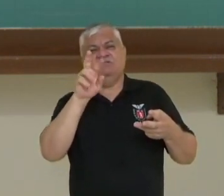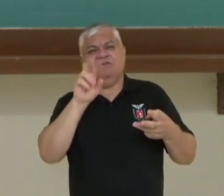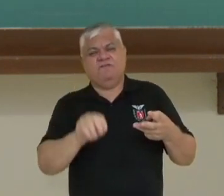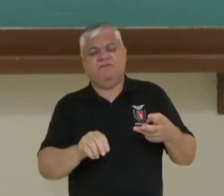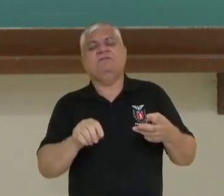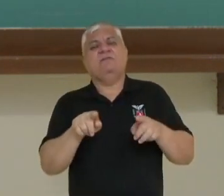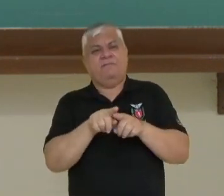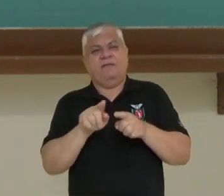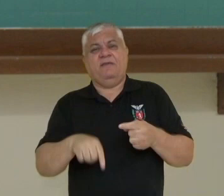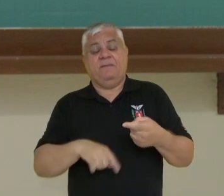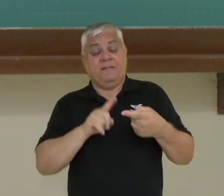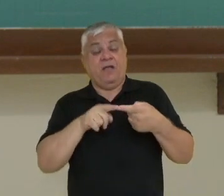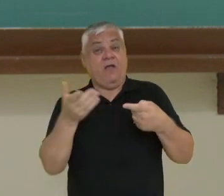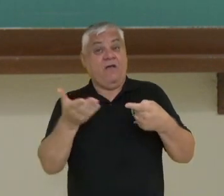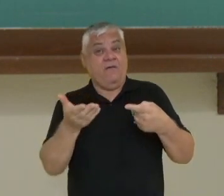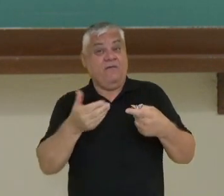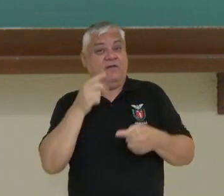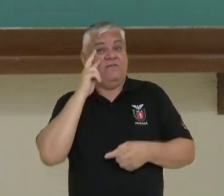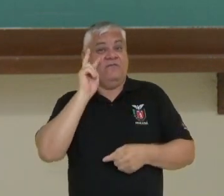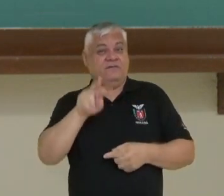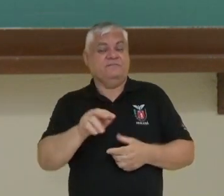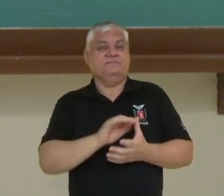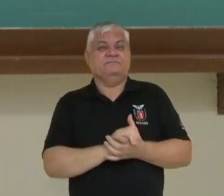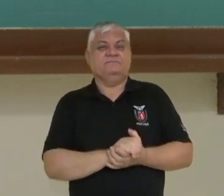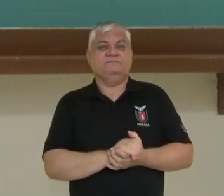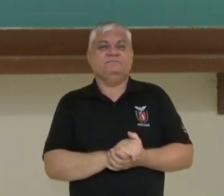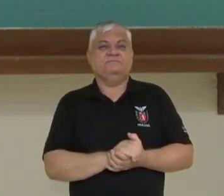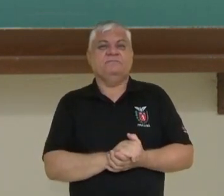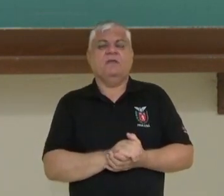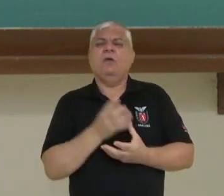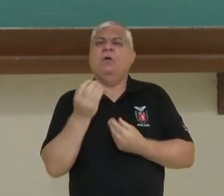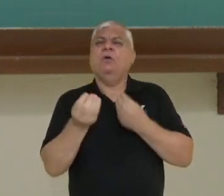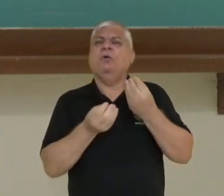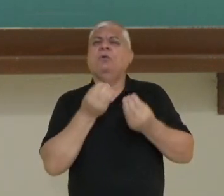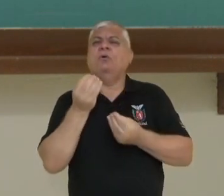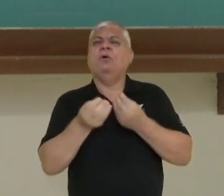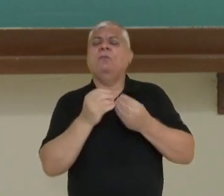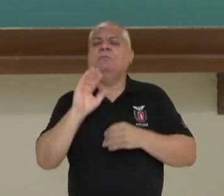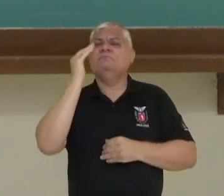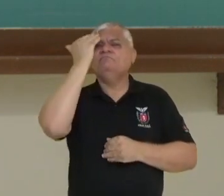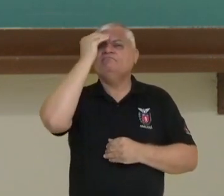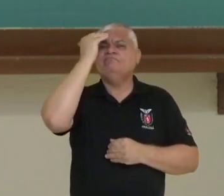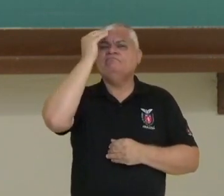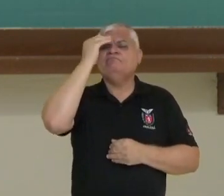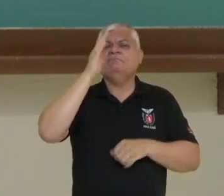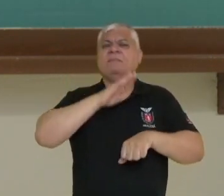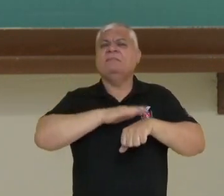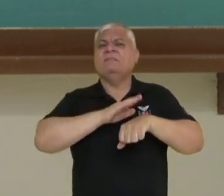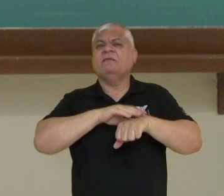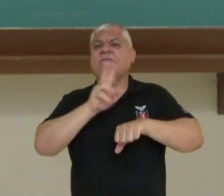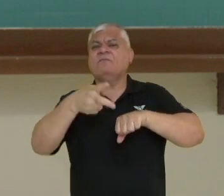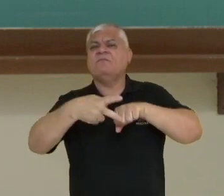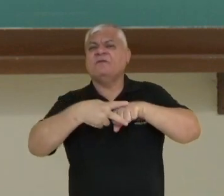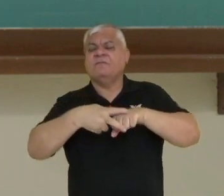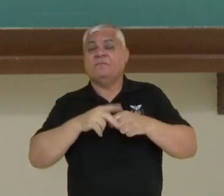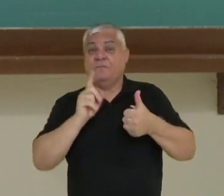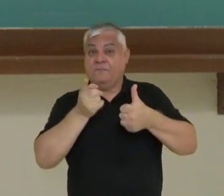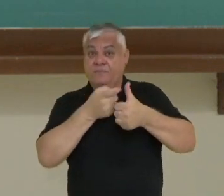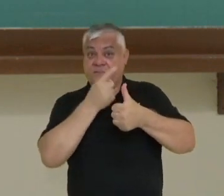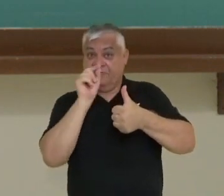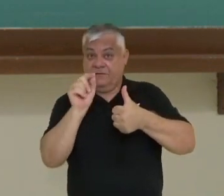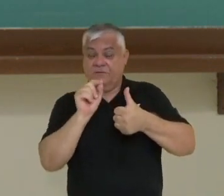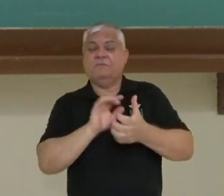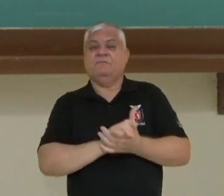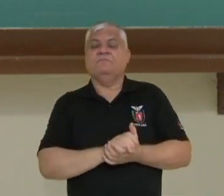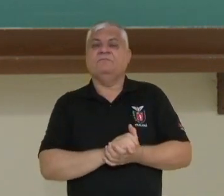Vamos lá. Então, acompanhe aqui comigo, então, como que nós vamos entender os tempos verbais. Primeiramente, vamos falar